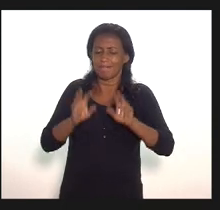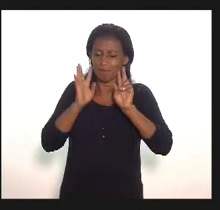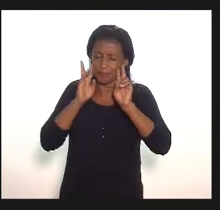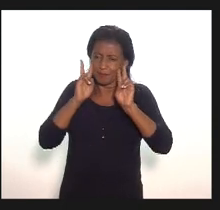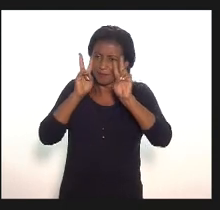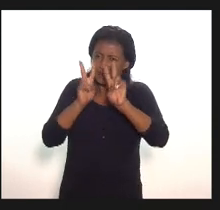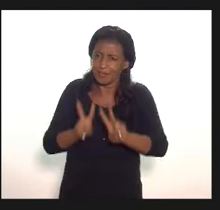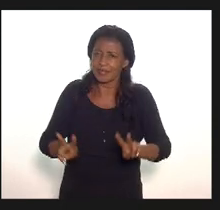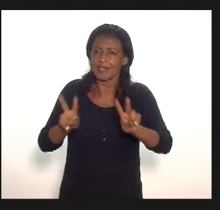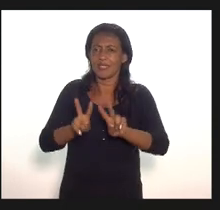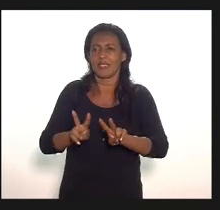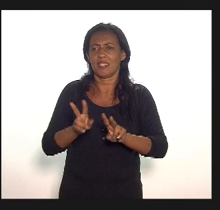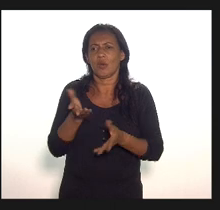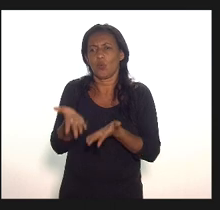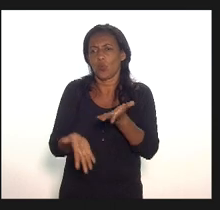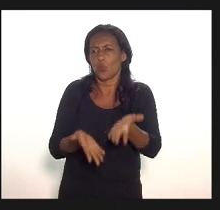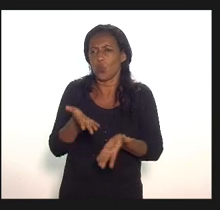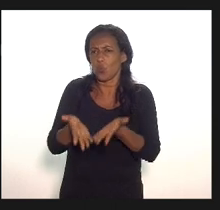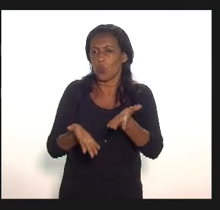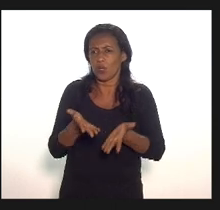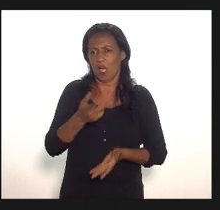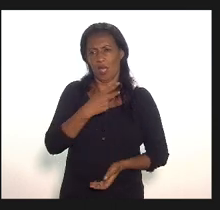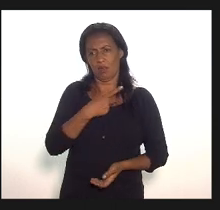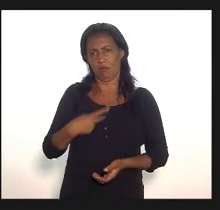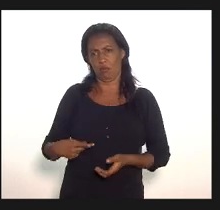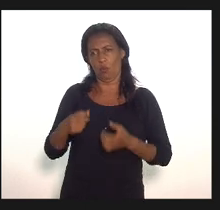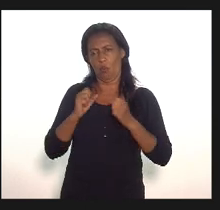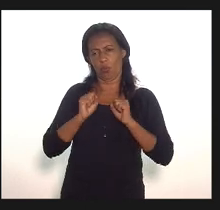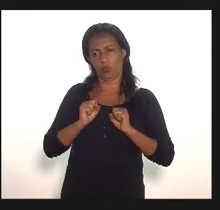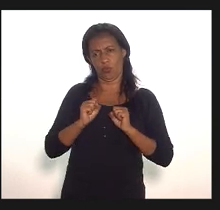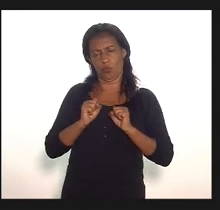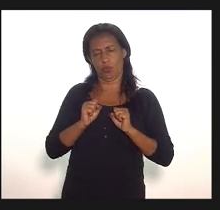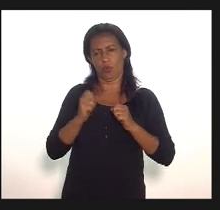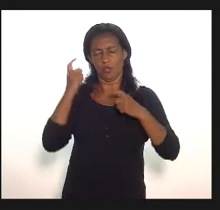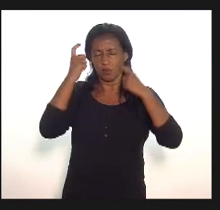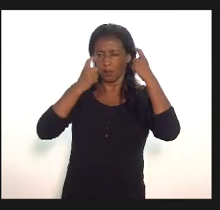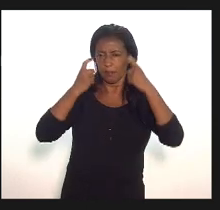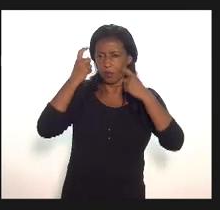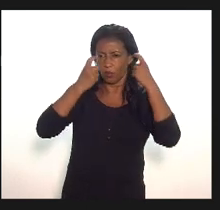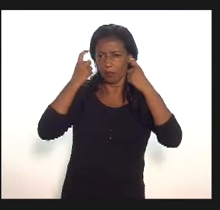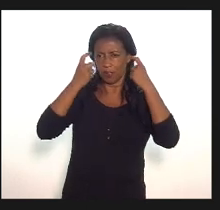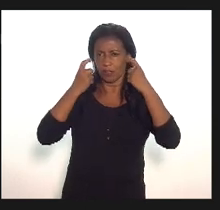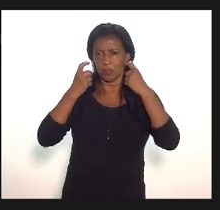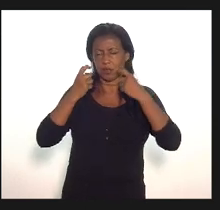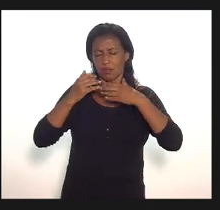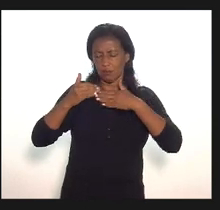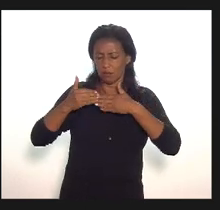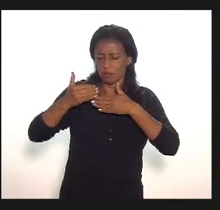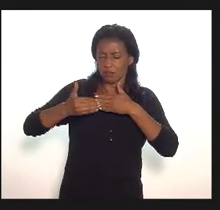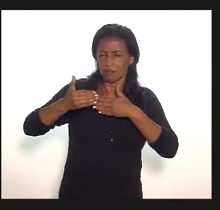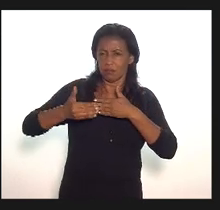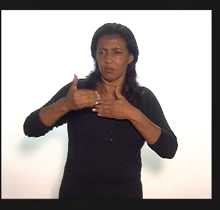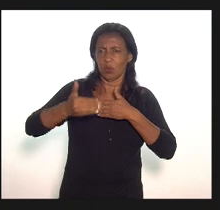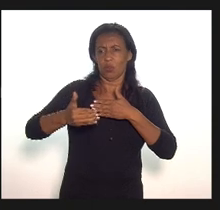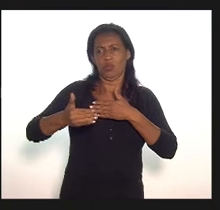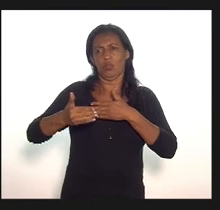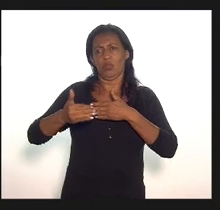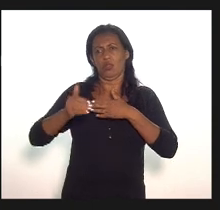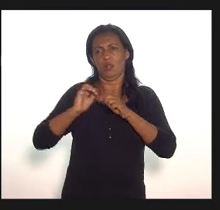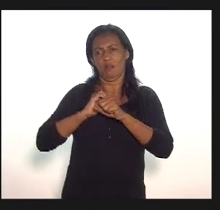e cuidados do poder público. Esta preocupação se intensifica no contexto da